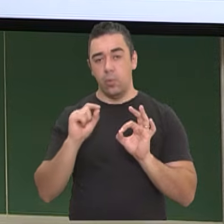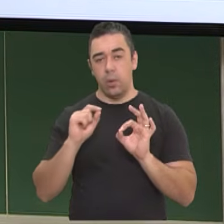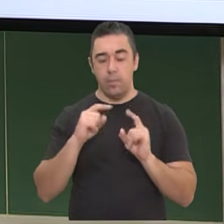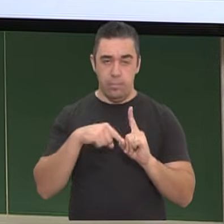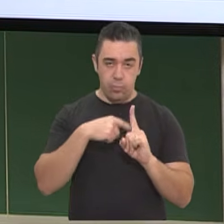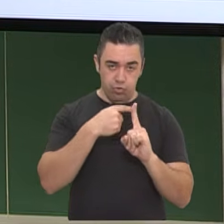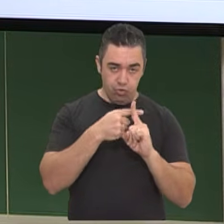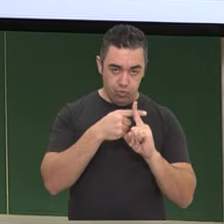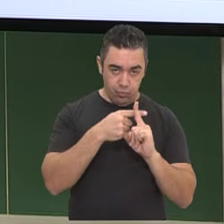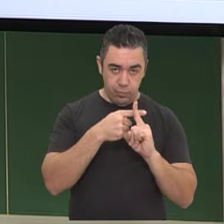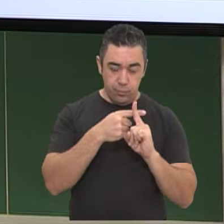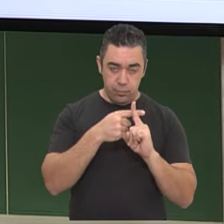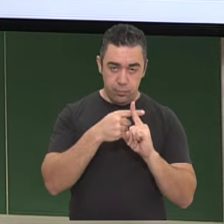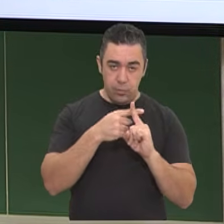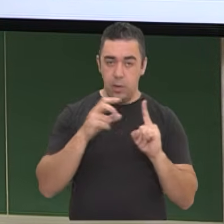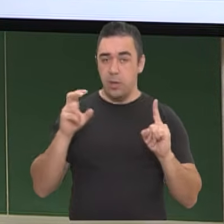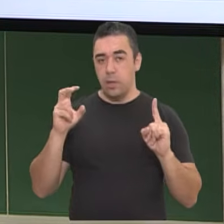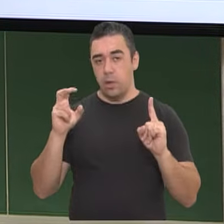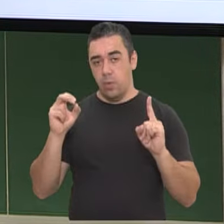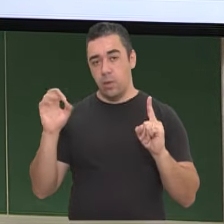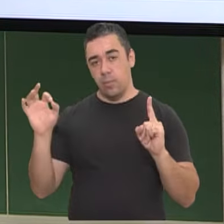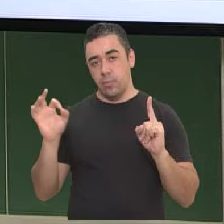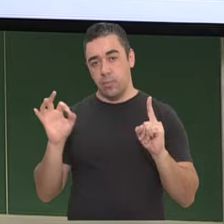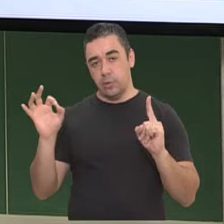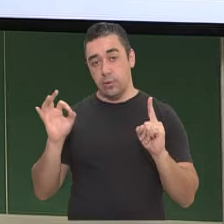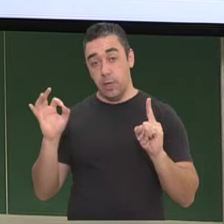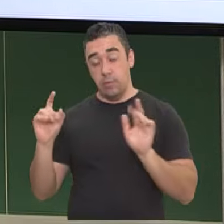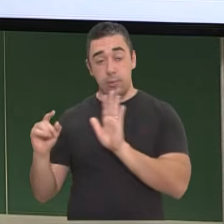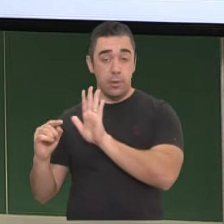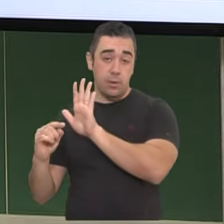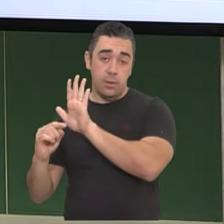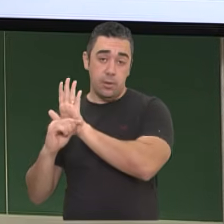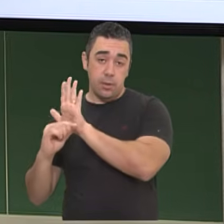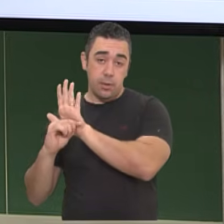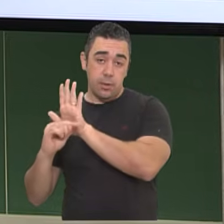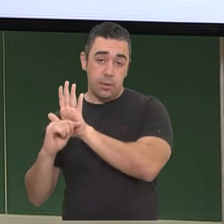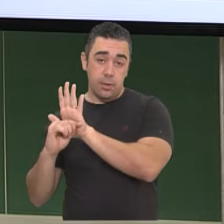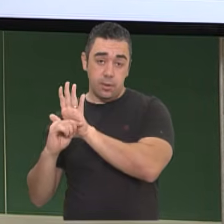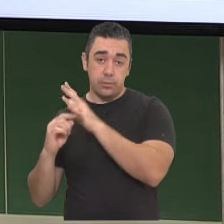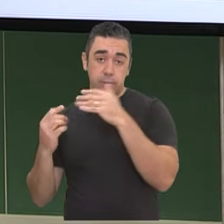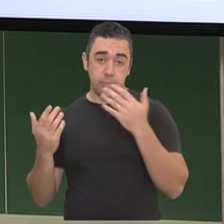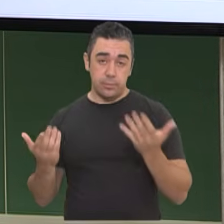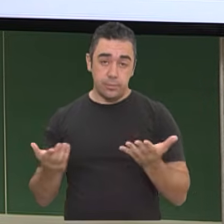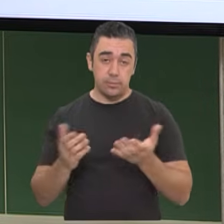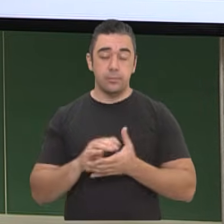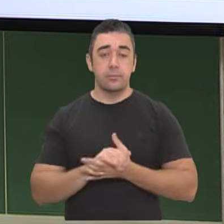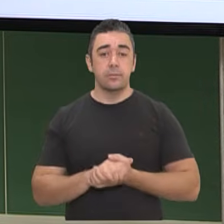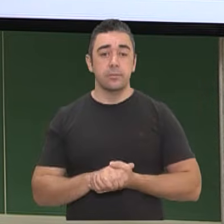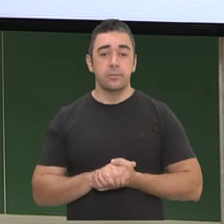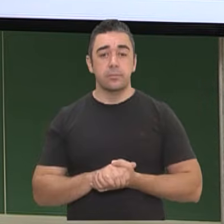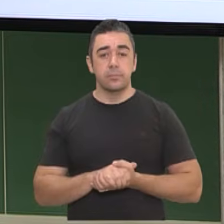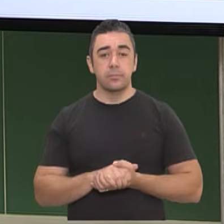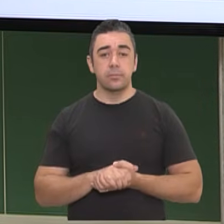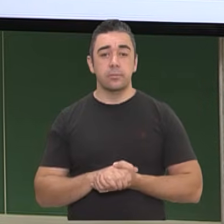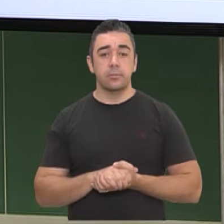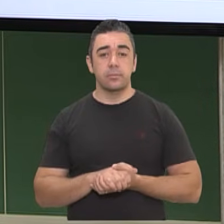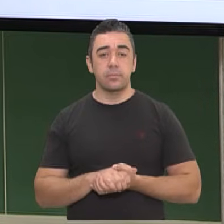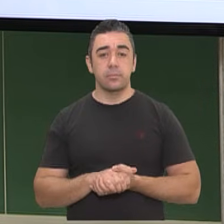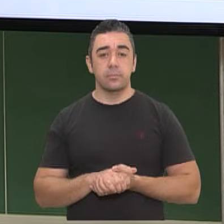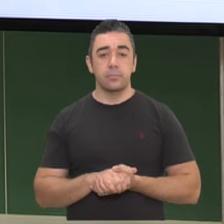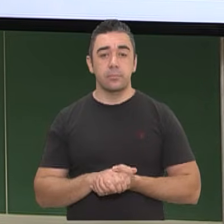ser positivo, e 50% de chance de ser Rzinho, que vai ser o